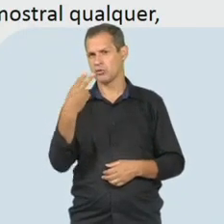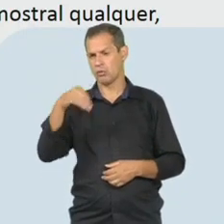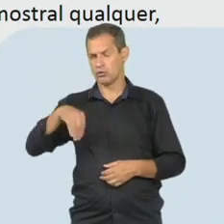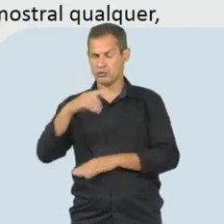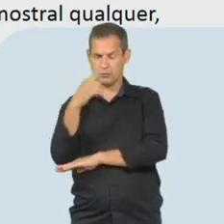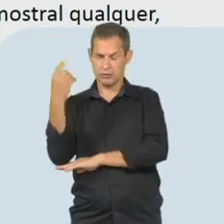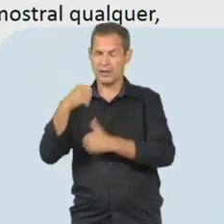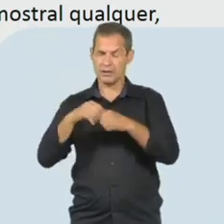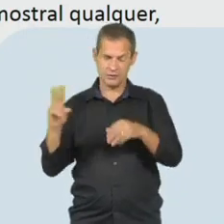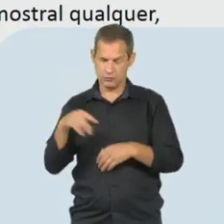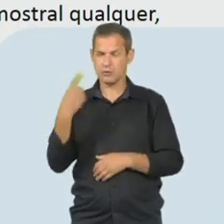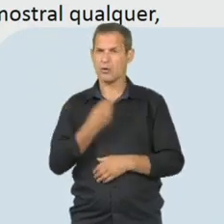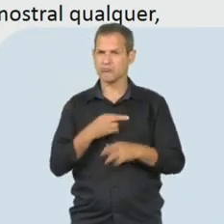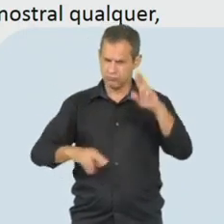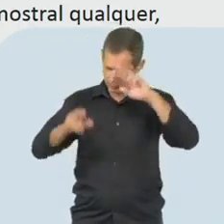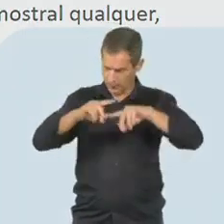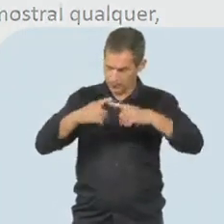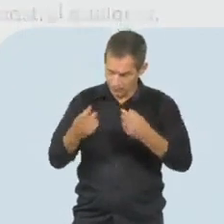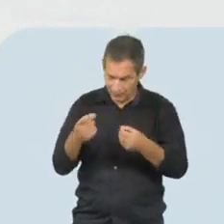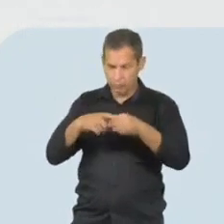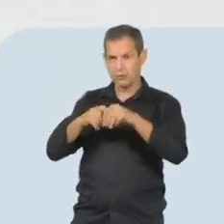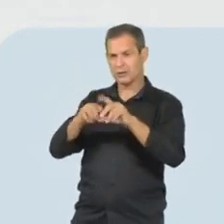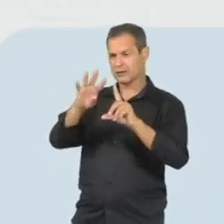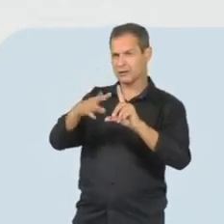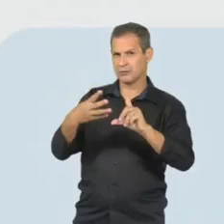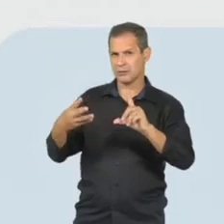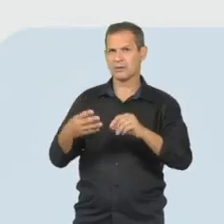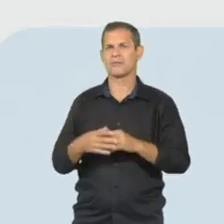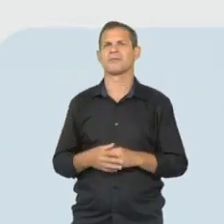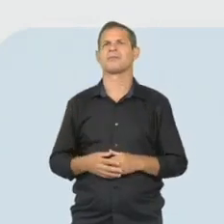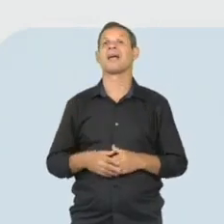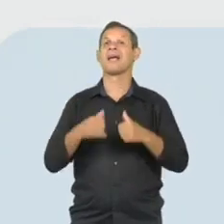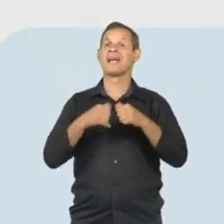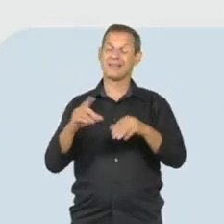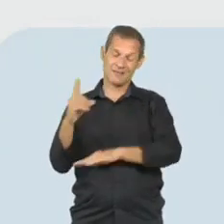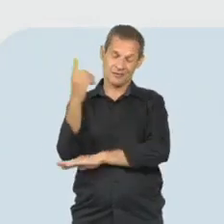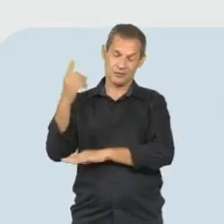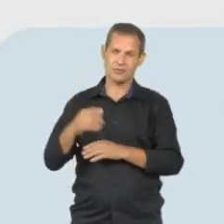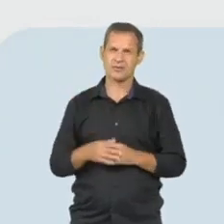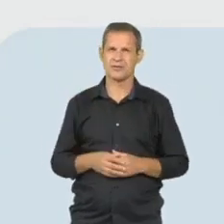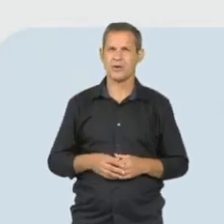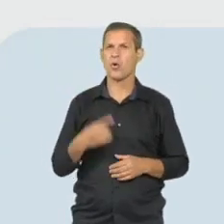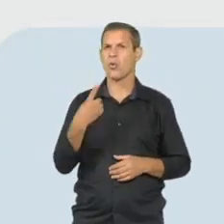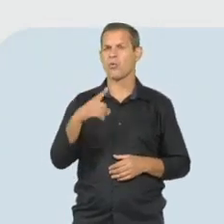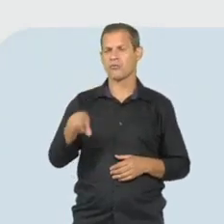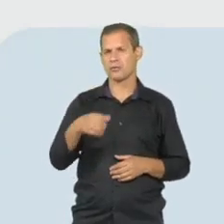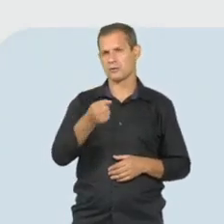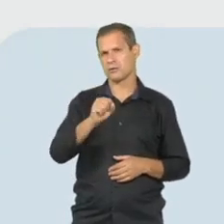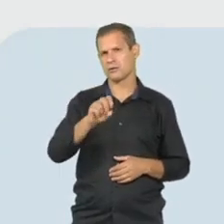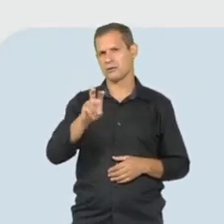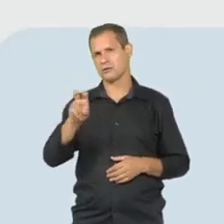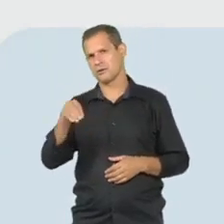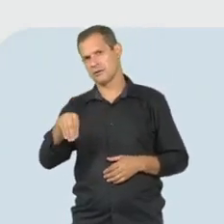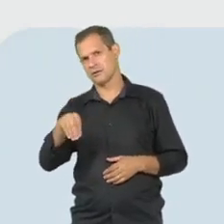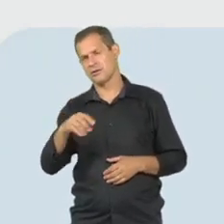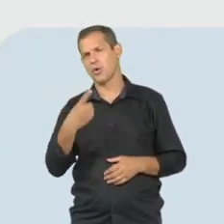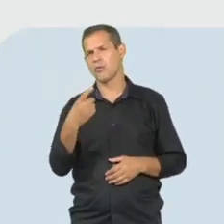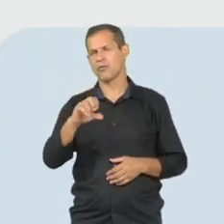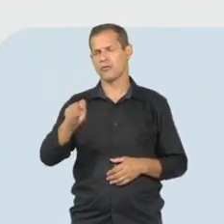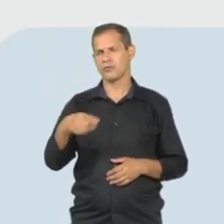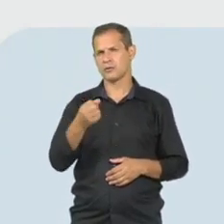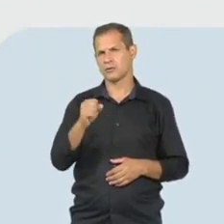Então, é esse valor que a gente está analisando. Então, voltando para a tabela, essas alturas são 1,85 m, 1,81